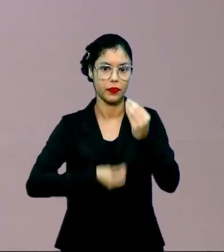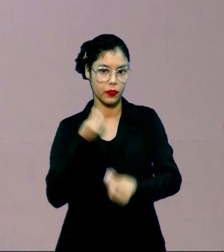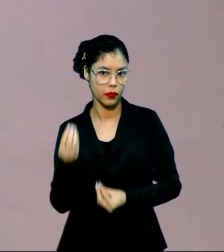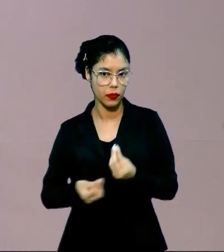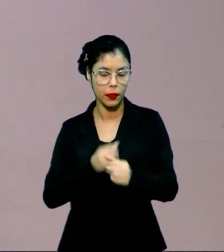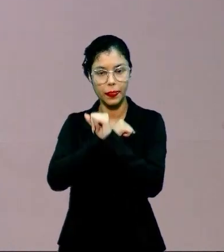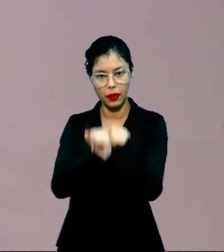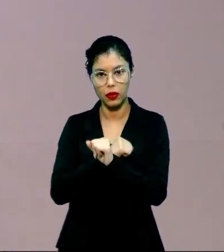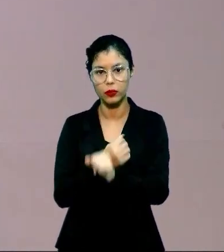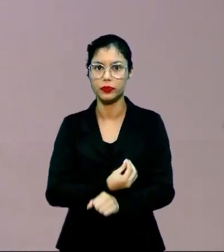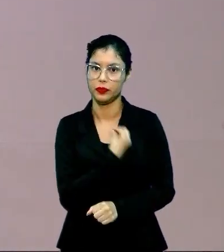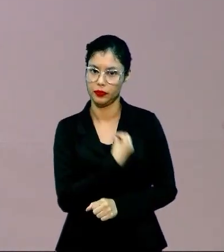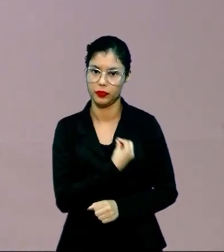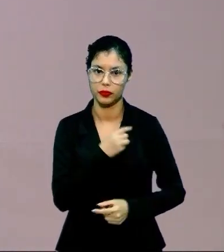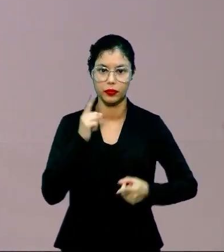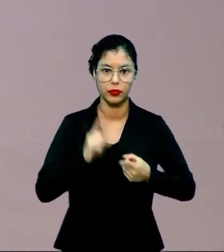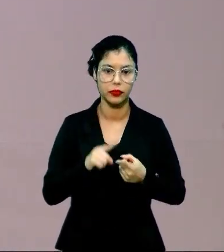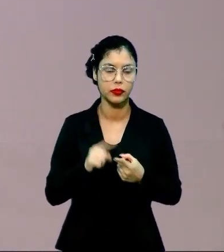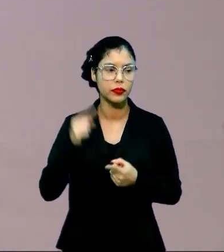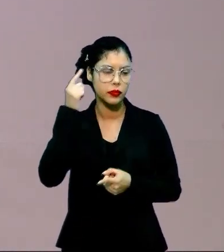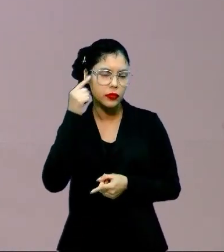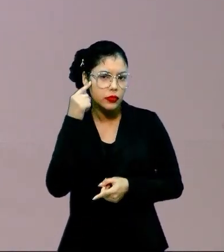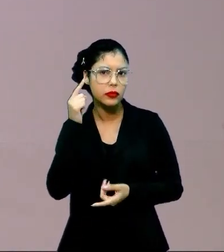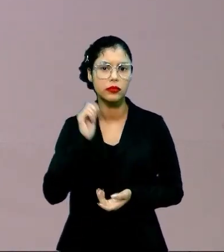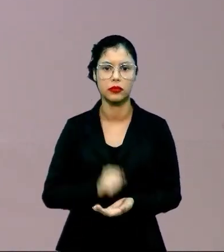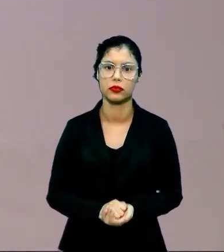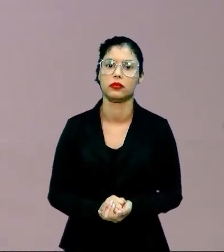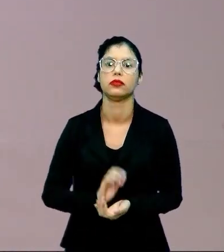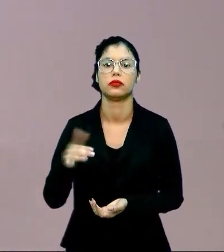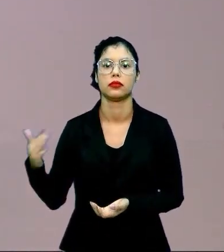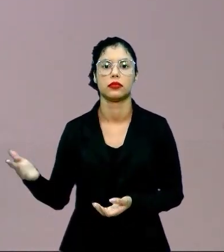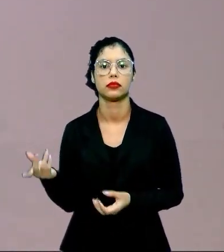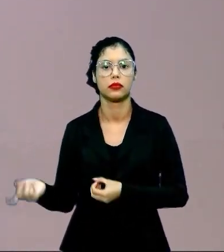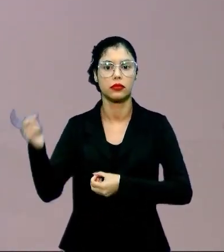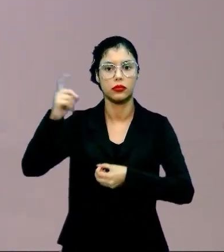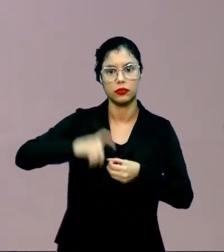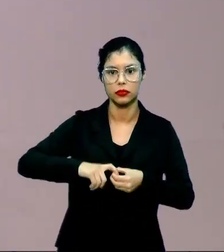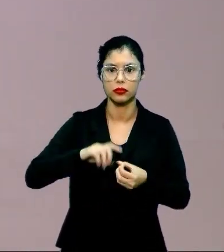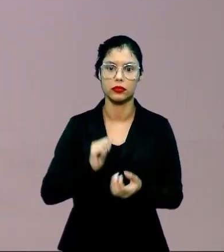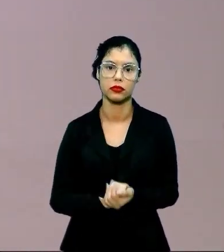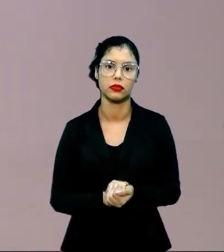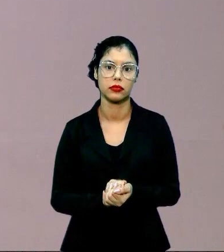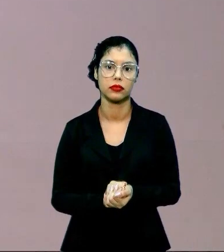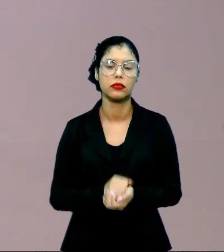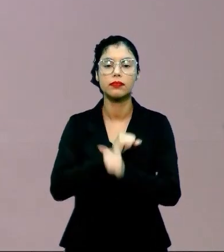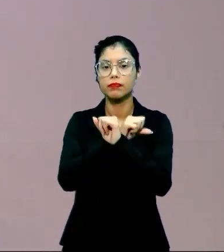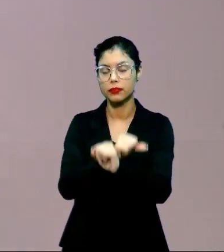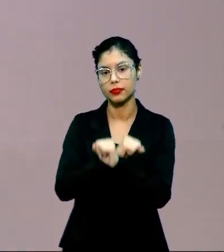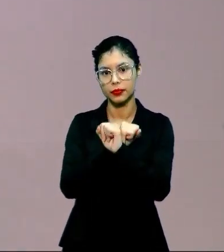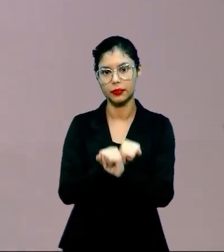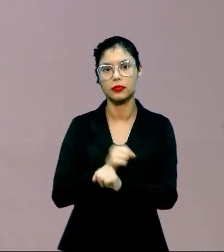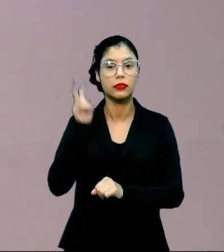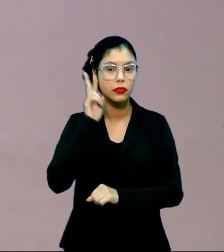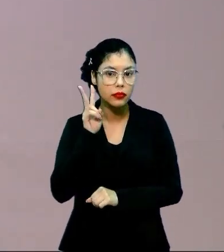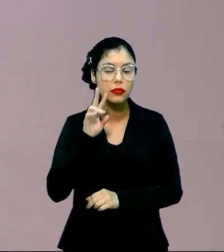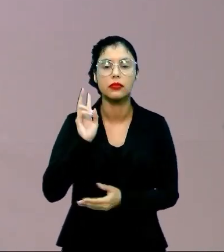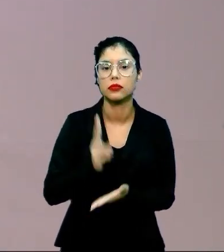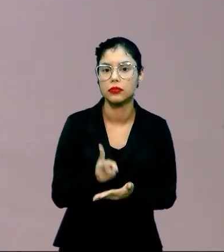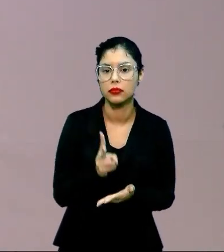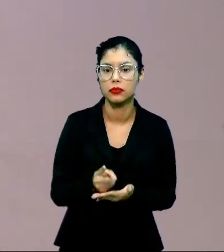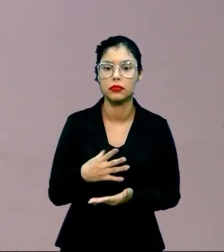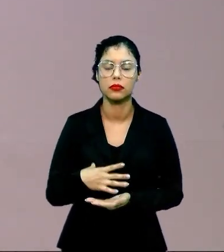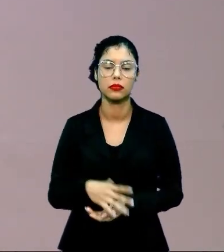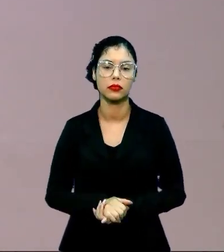esse escravo vivia. Porque pensa só, quando a gente remota aí à época da escravidão, lembra sempre, a